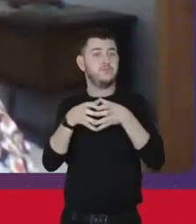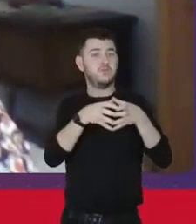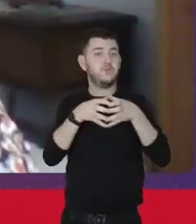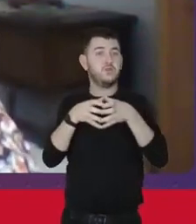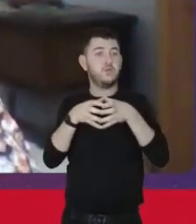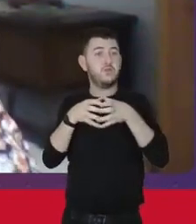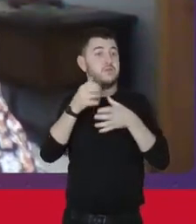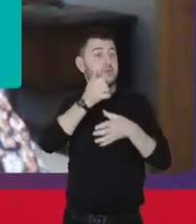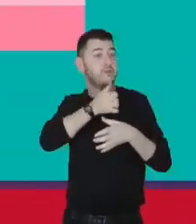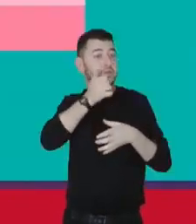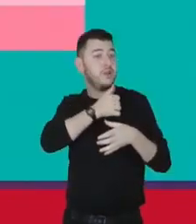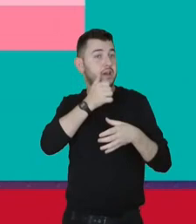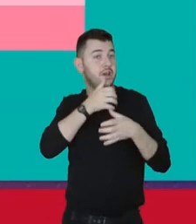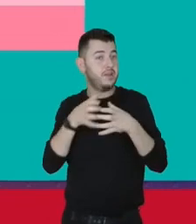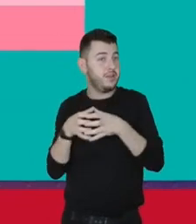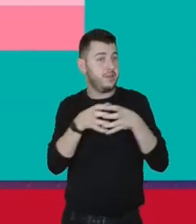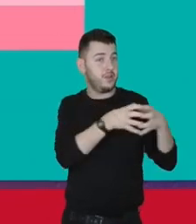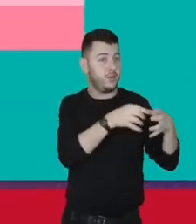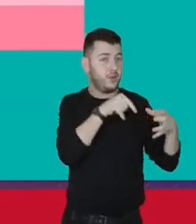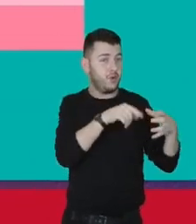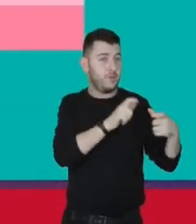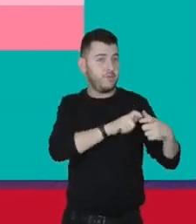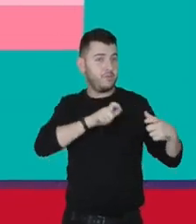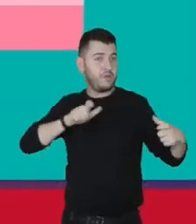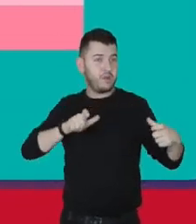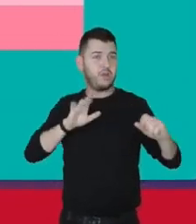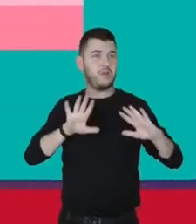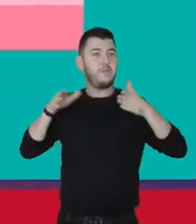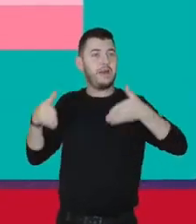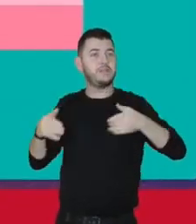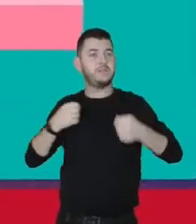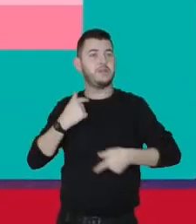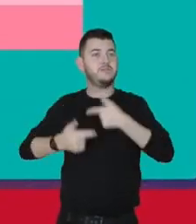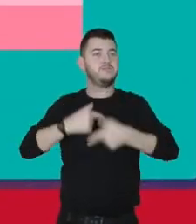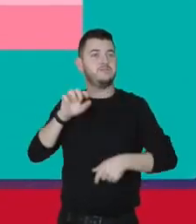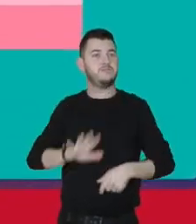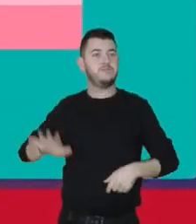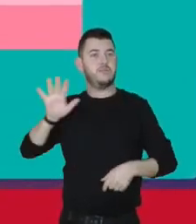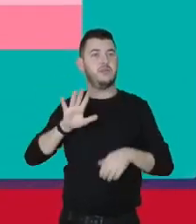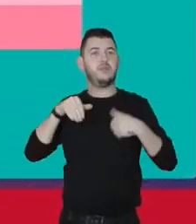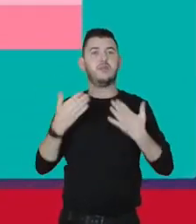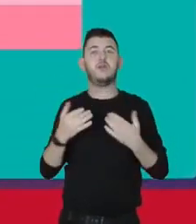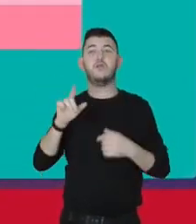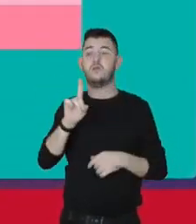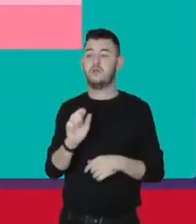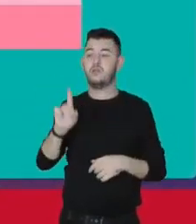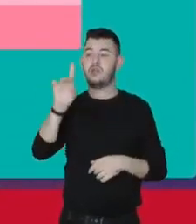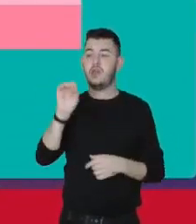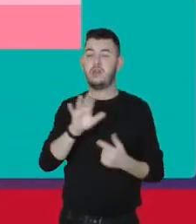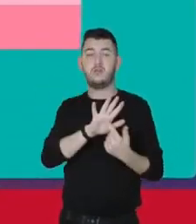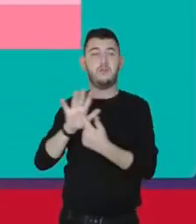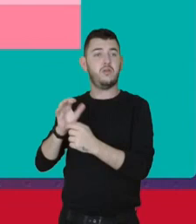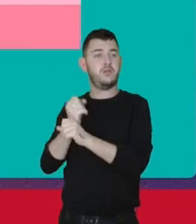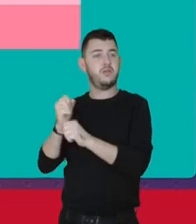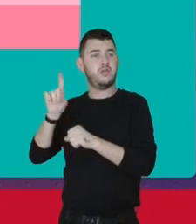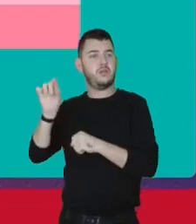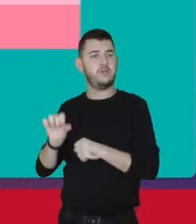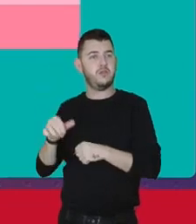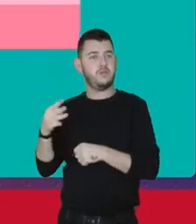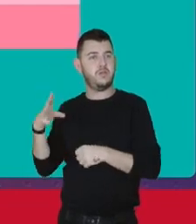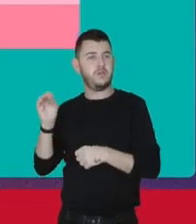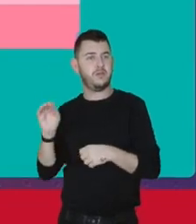no mercado de trabalho. Os dados mostram que entre os anos 30, os anos 40 e os anos 50,